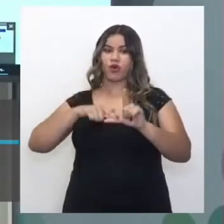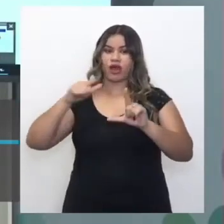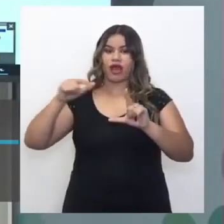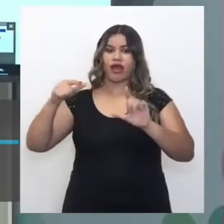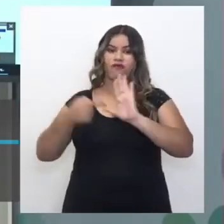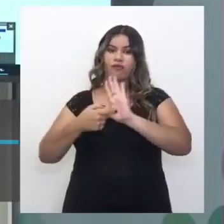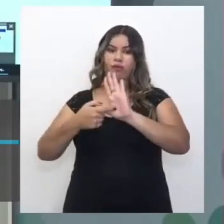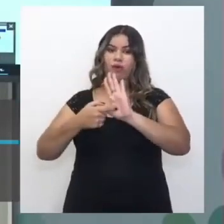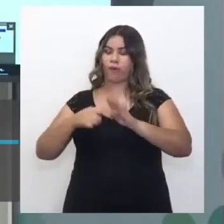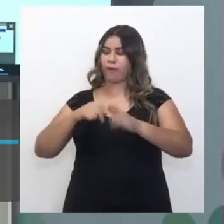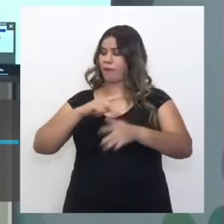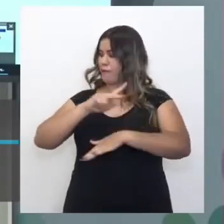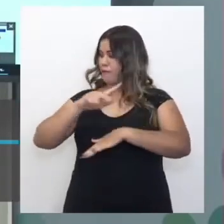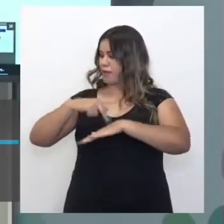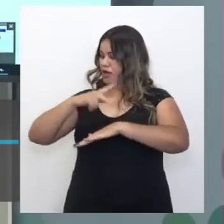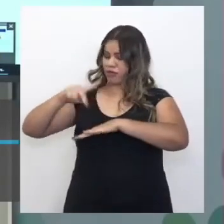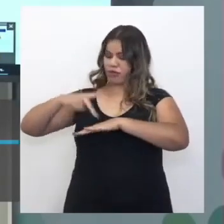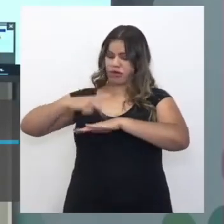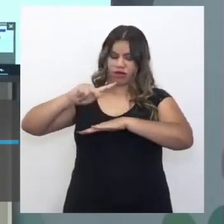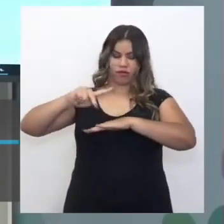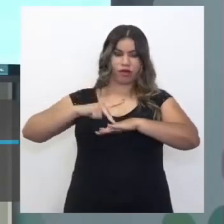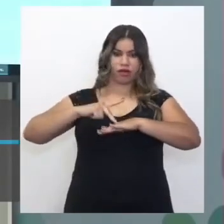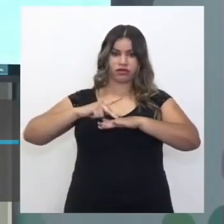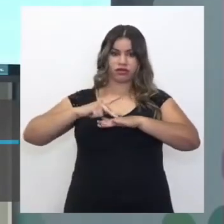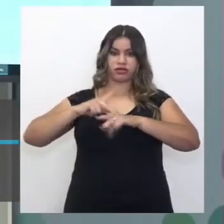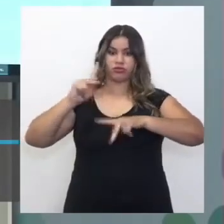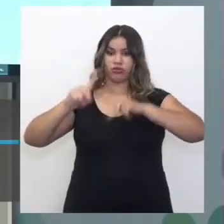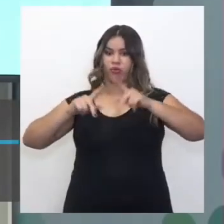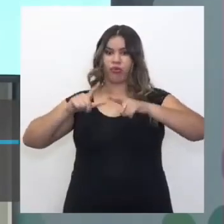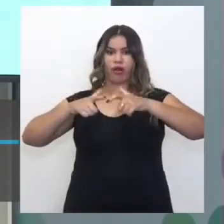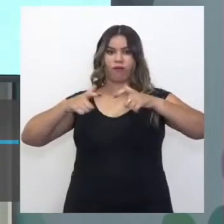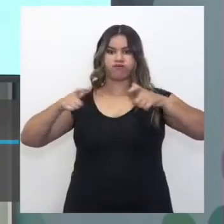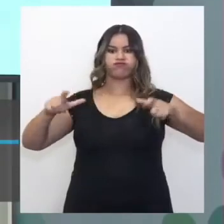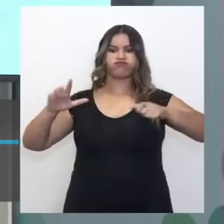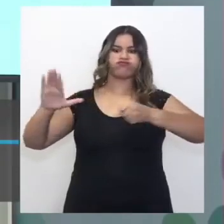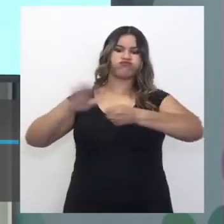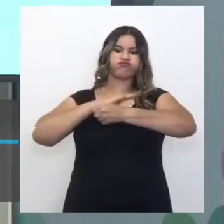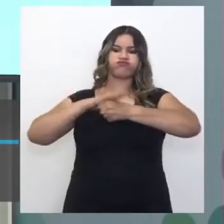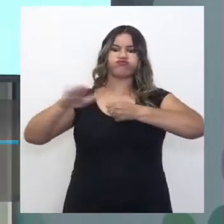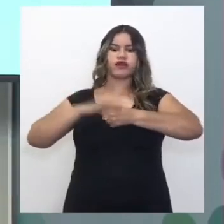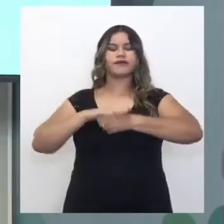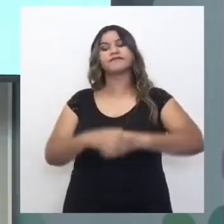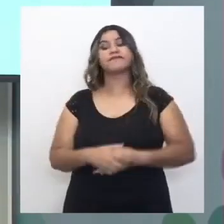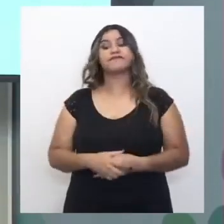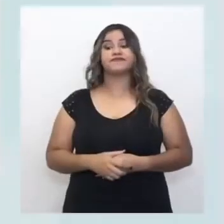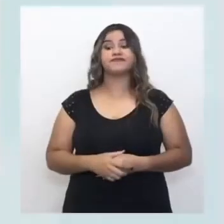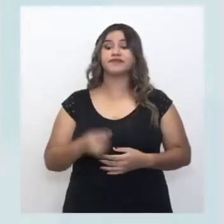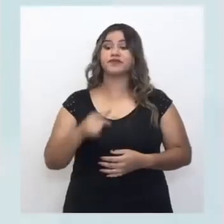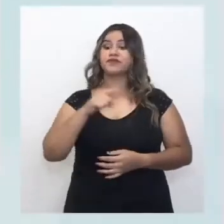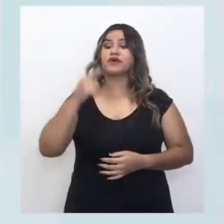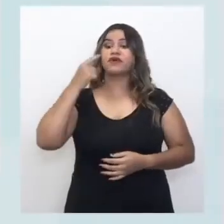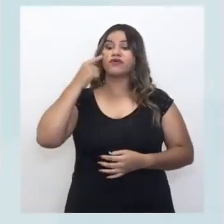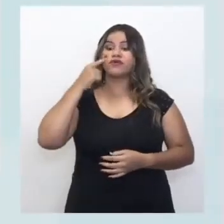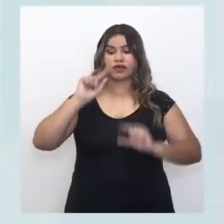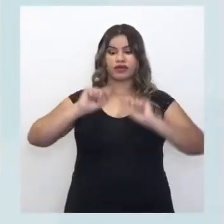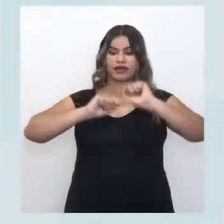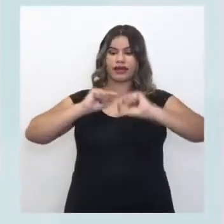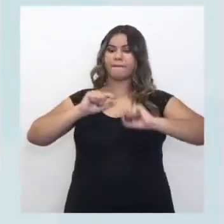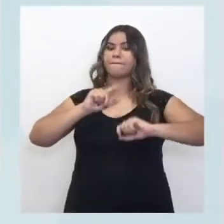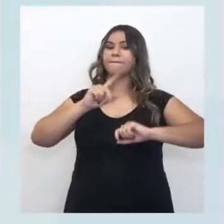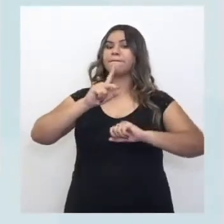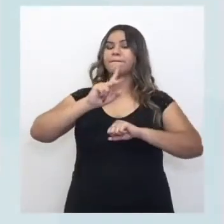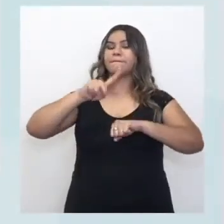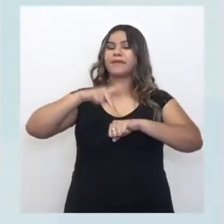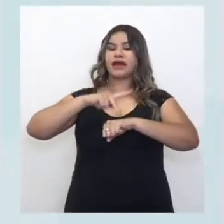países mais populosos do planeta. Tá? Então, vocês vão ver aí, né, que são países, né, que principalmente estão